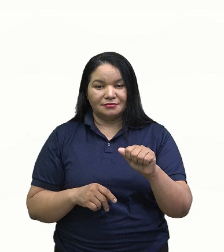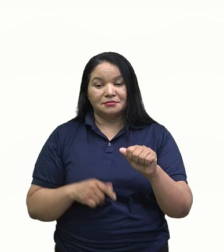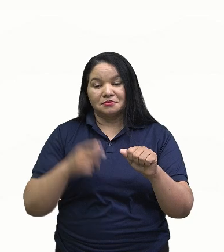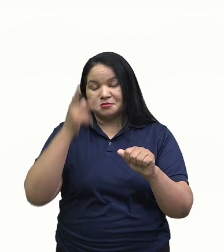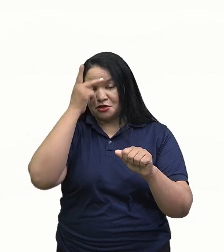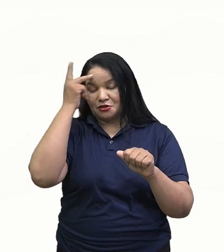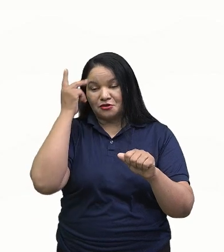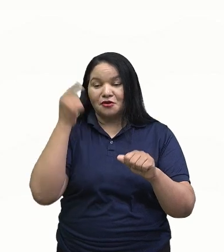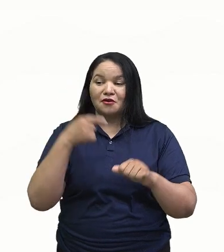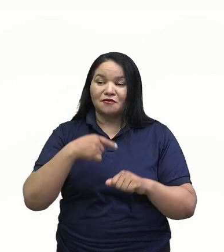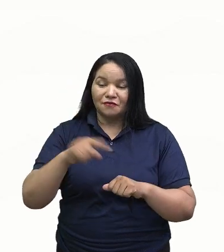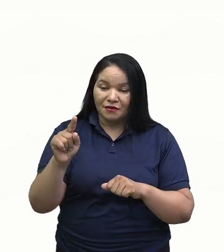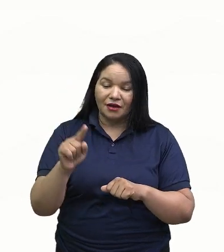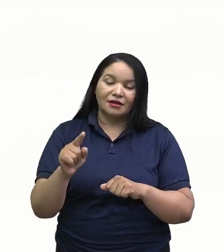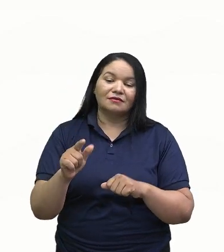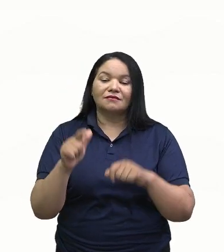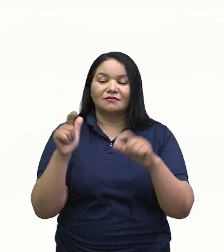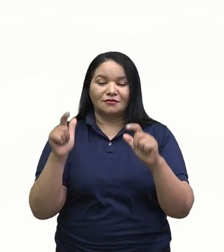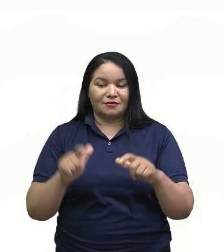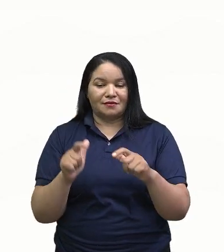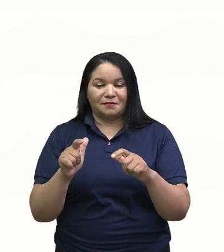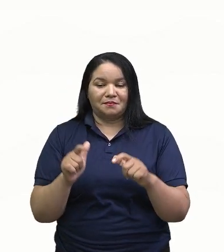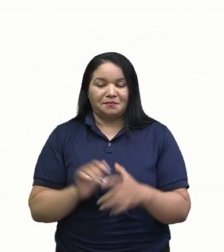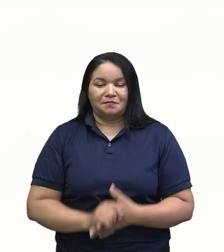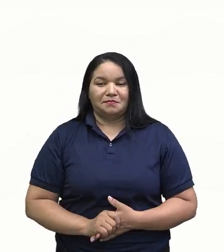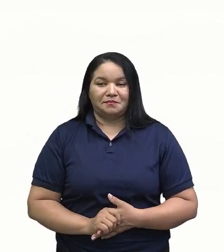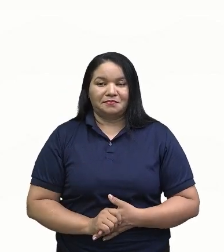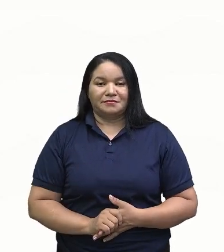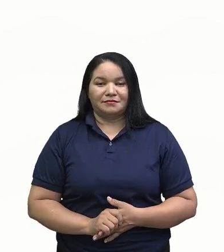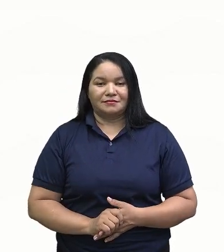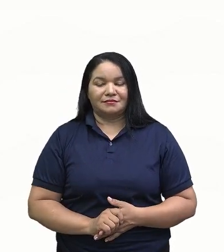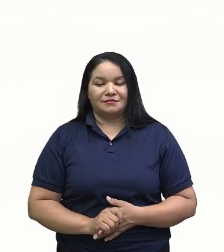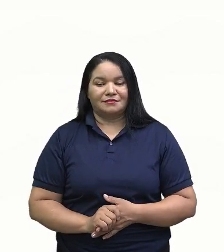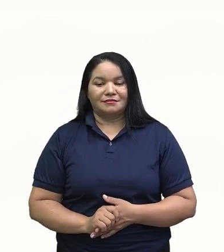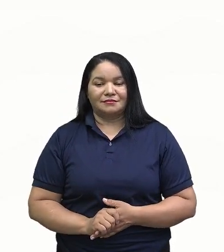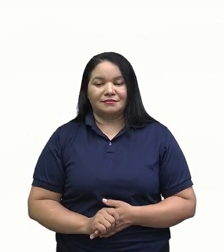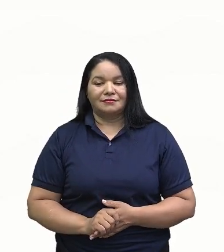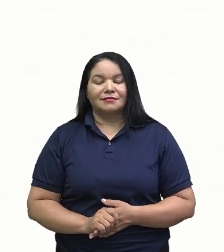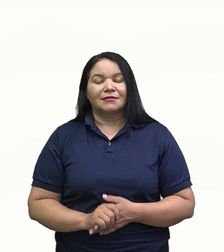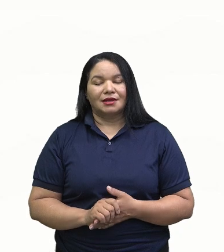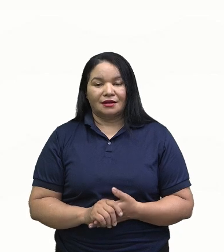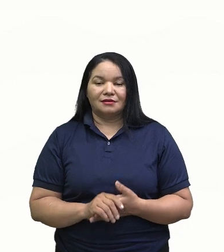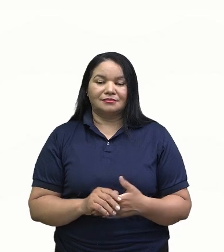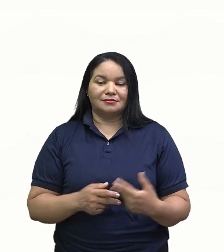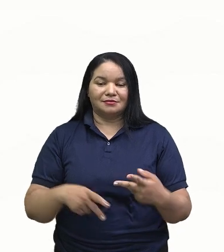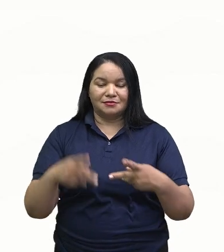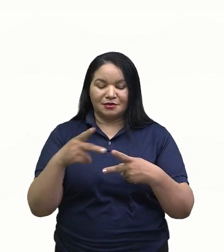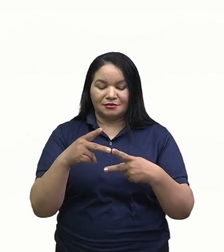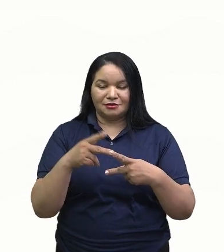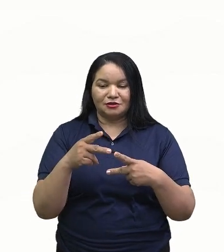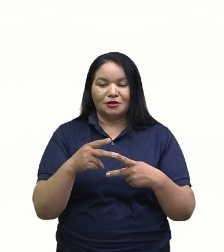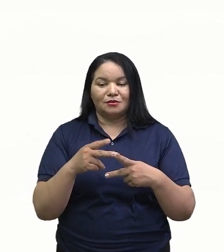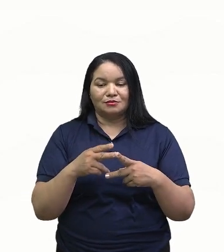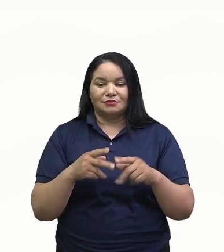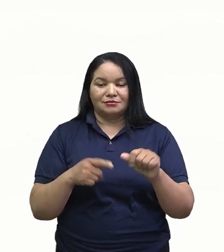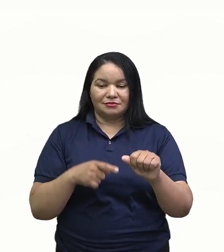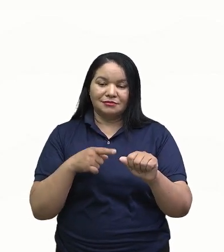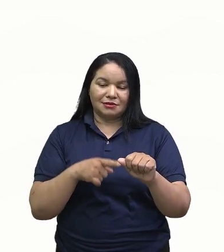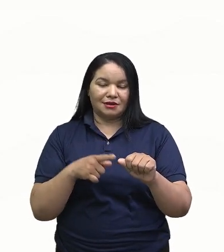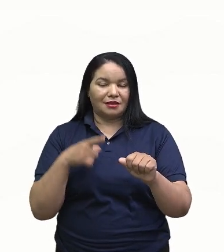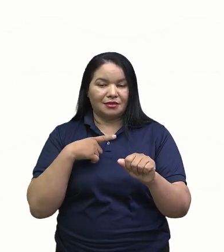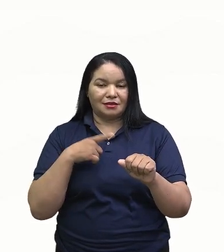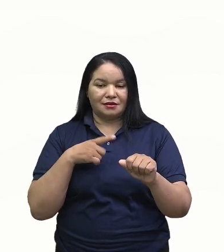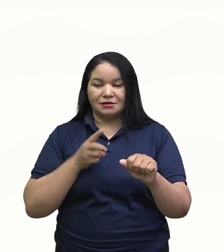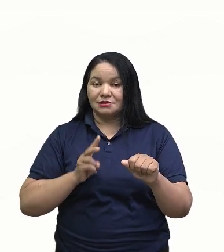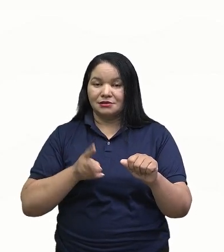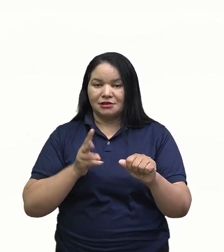algum lugar. Então, por isso que essa preposiçãozinha vai estar presente sempre que nós